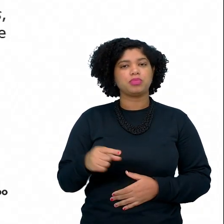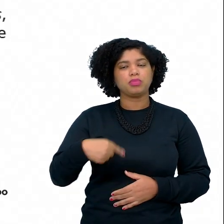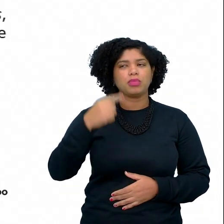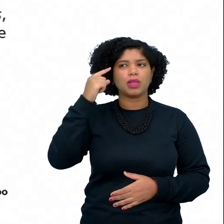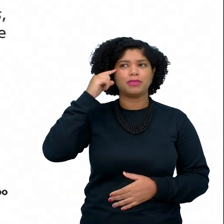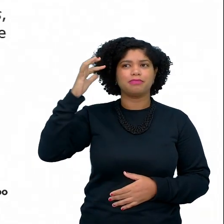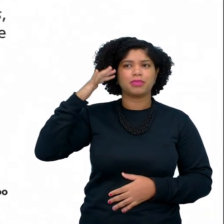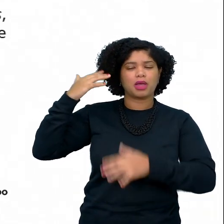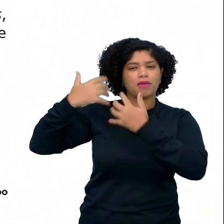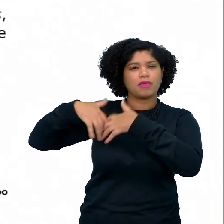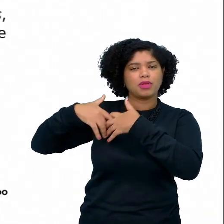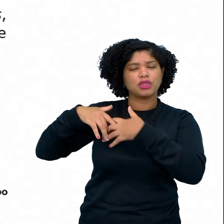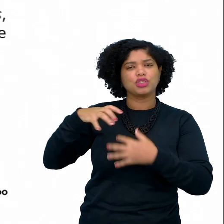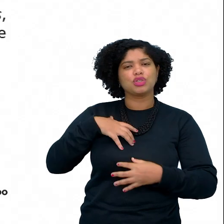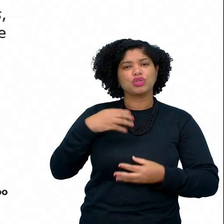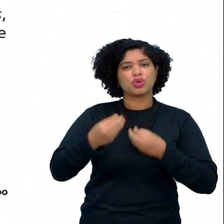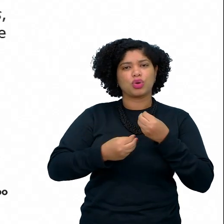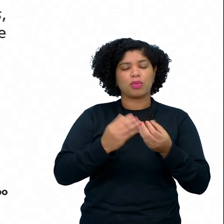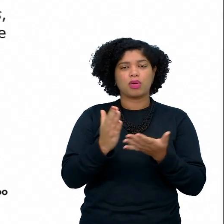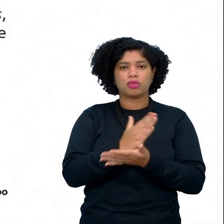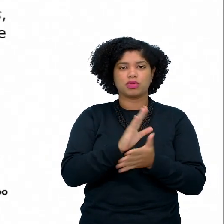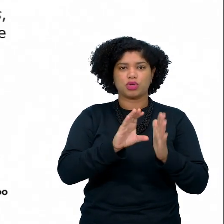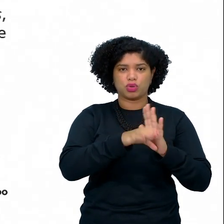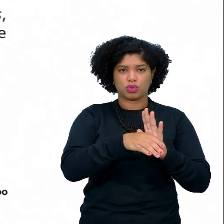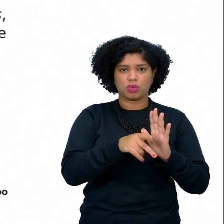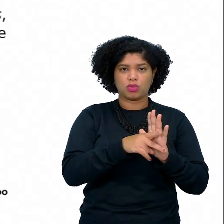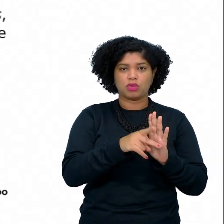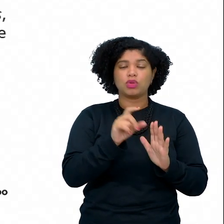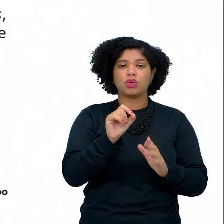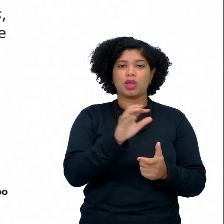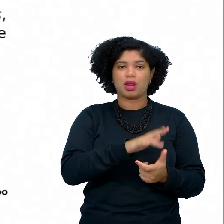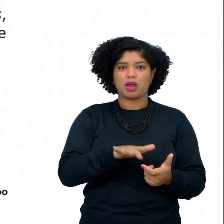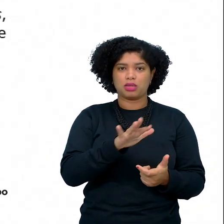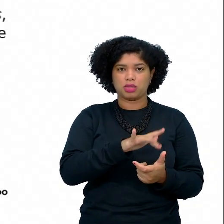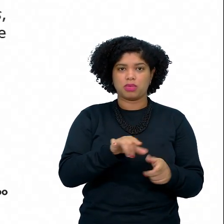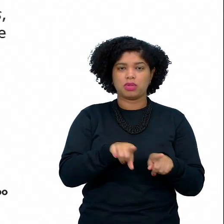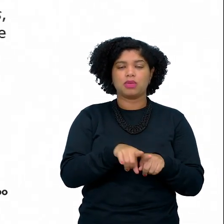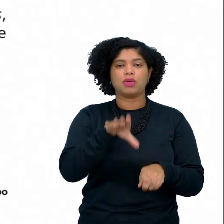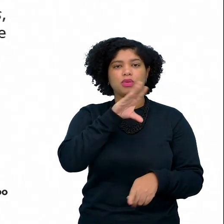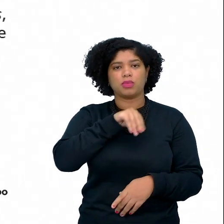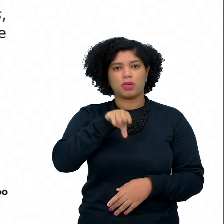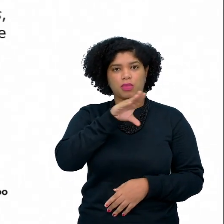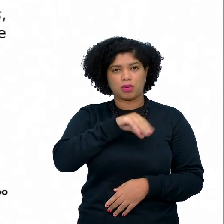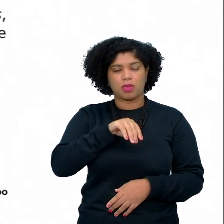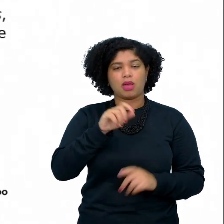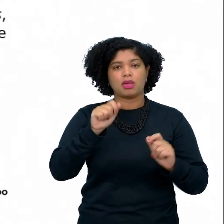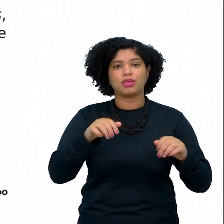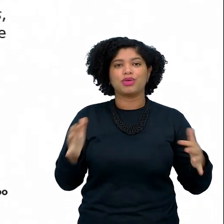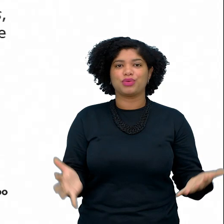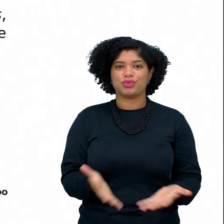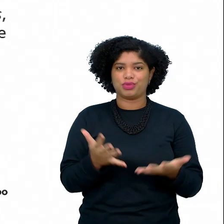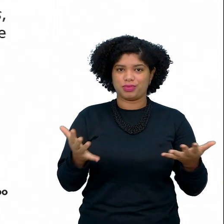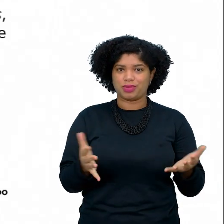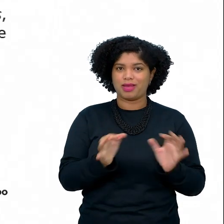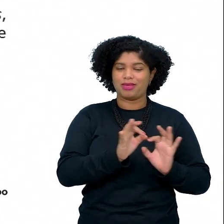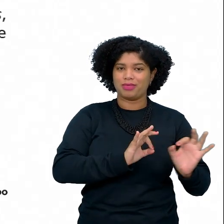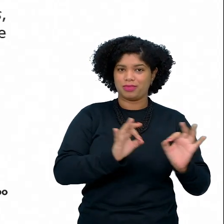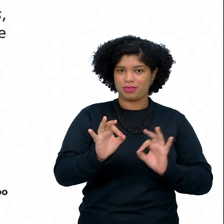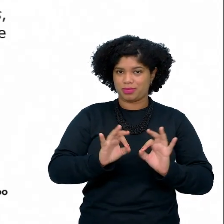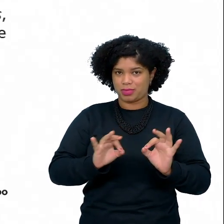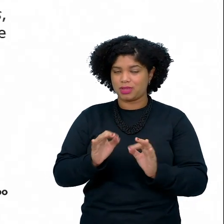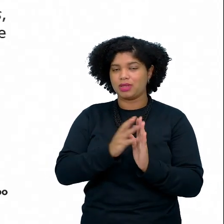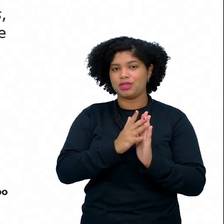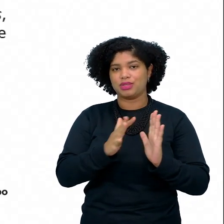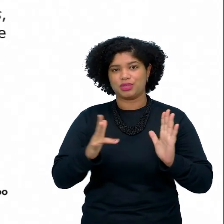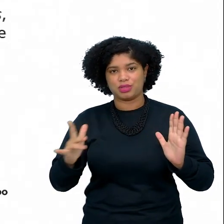Refletir de que maneira os conceitos relativos a letramento e oralidade podem contribuir para o planejamento da